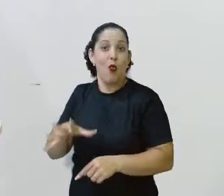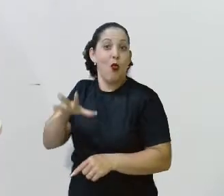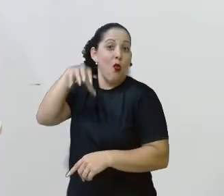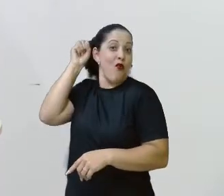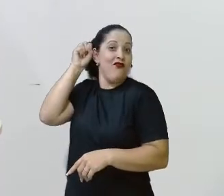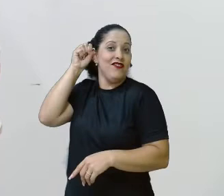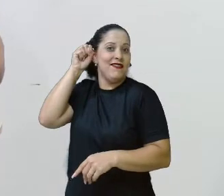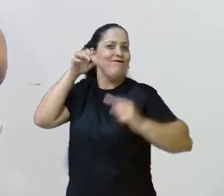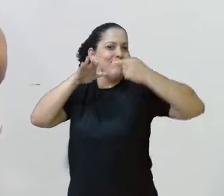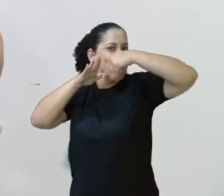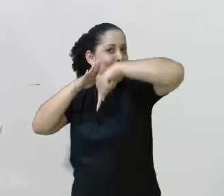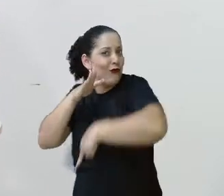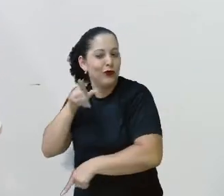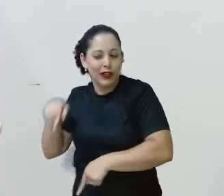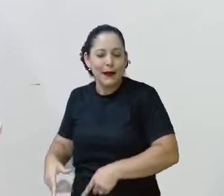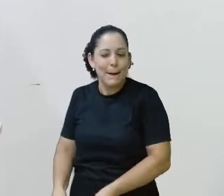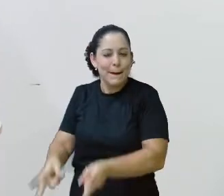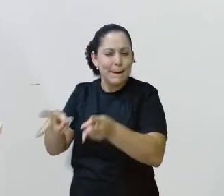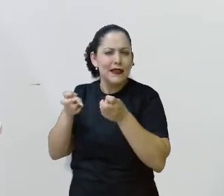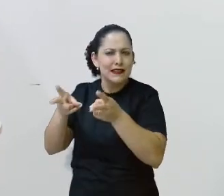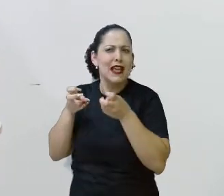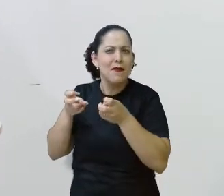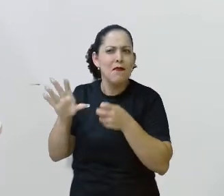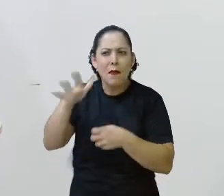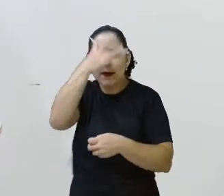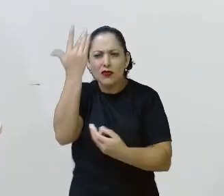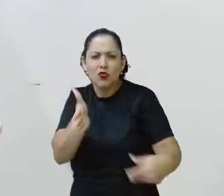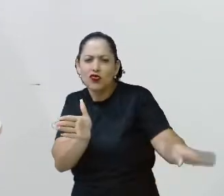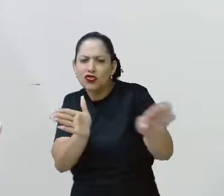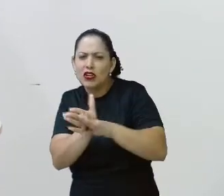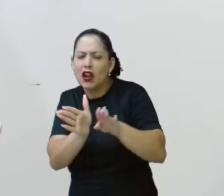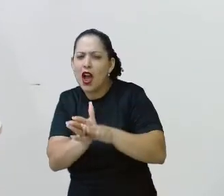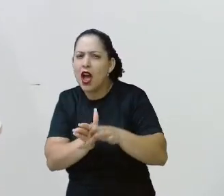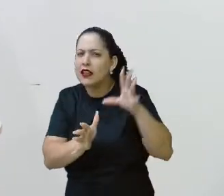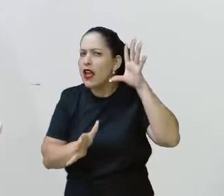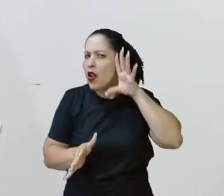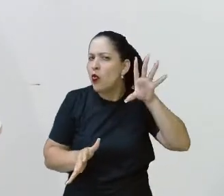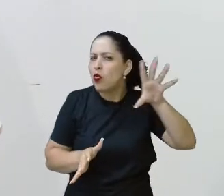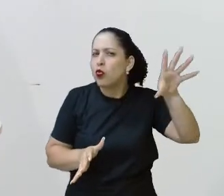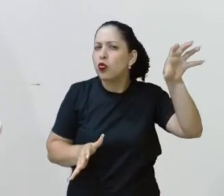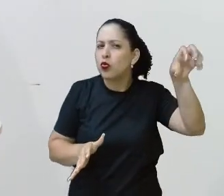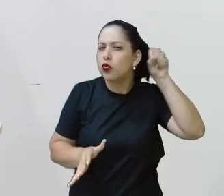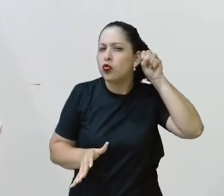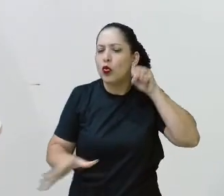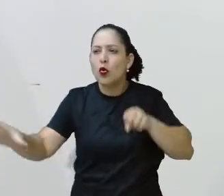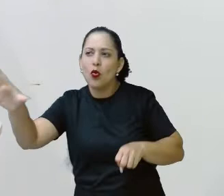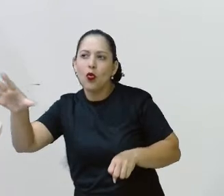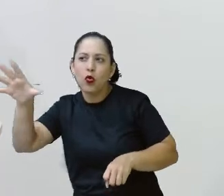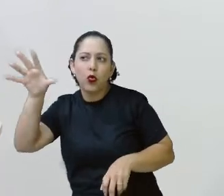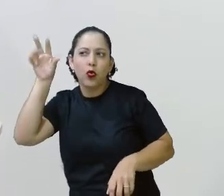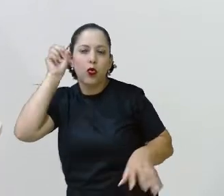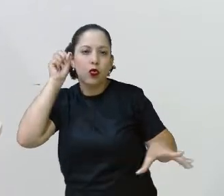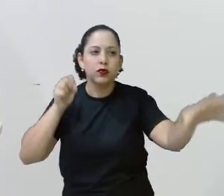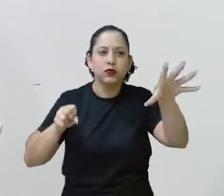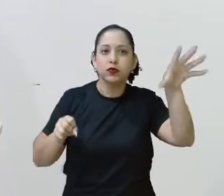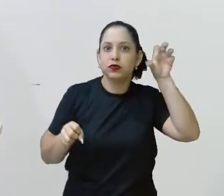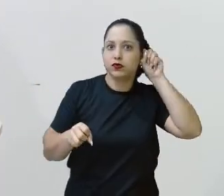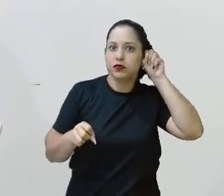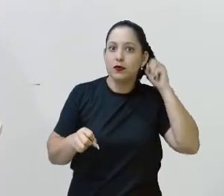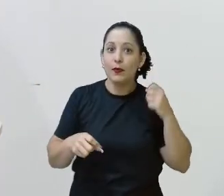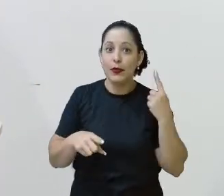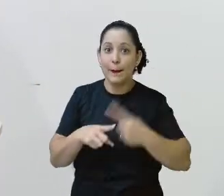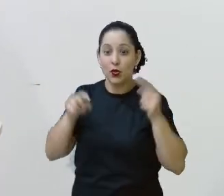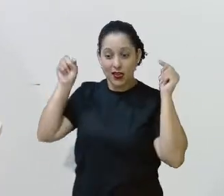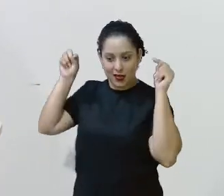de alguém da casa, até mesmo de vizinho, de barulhos que a gente não consegue. E a gente não deve reclamar com ele porque